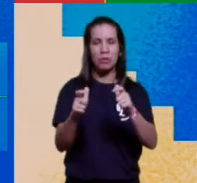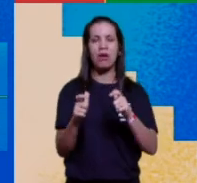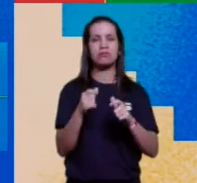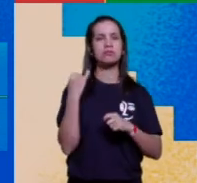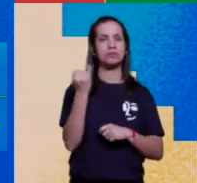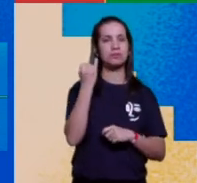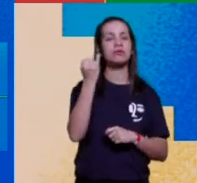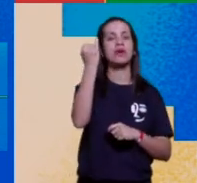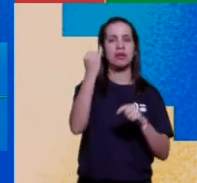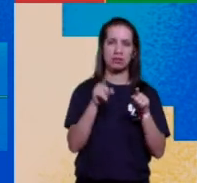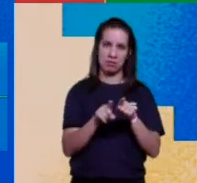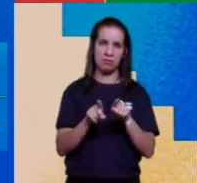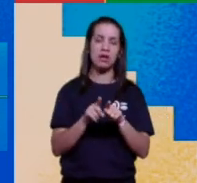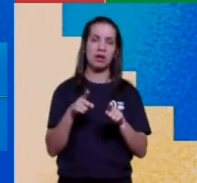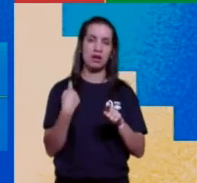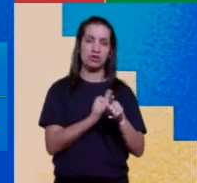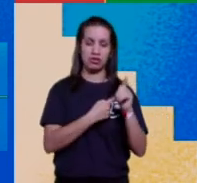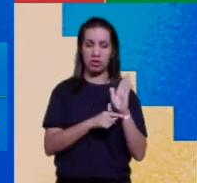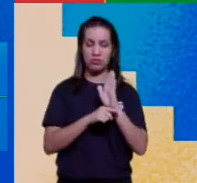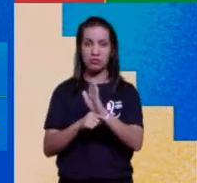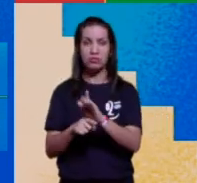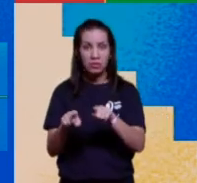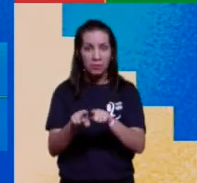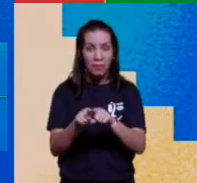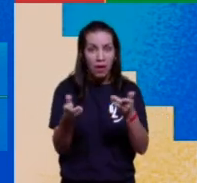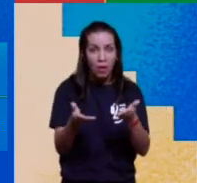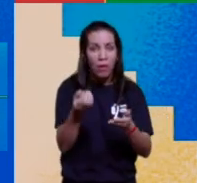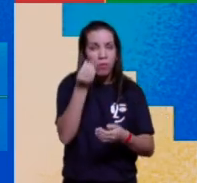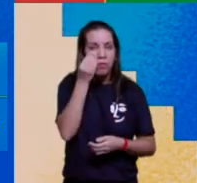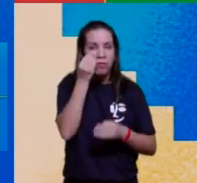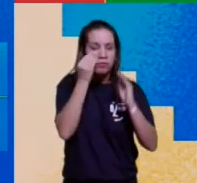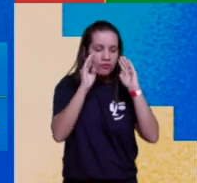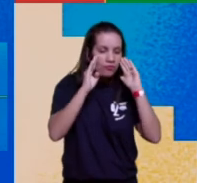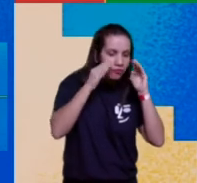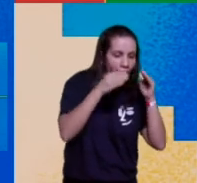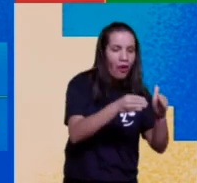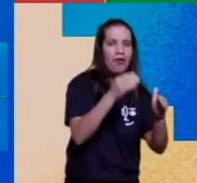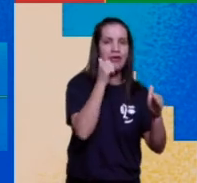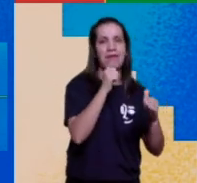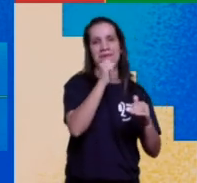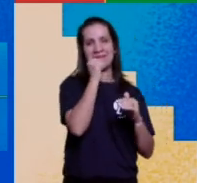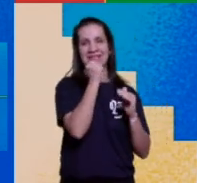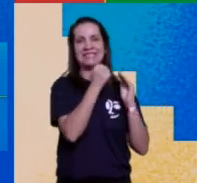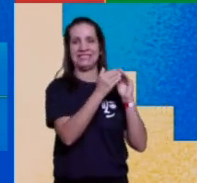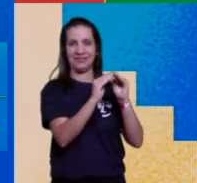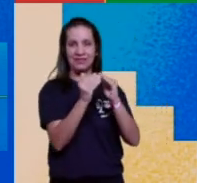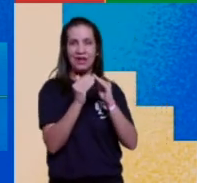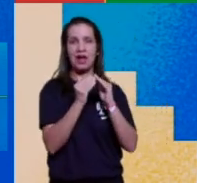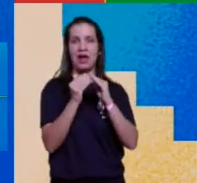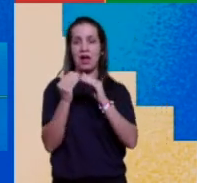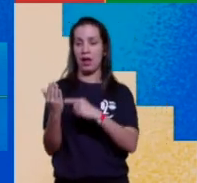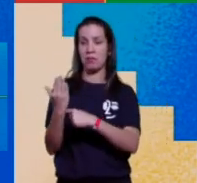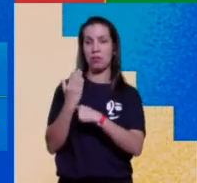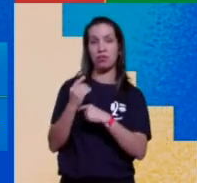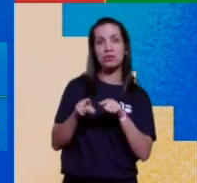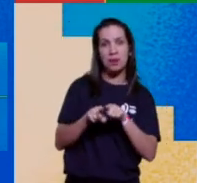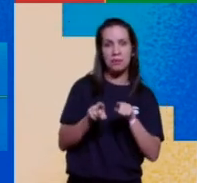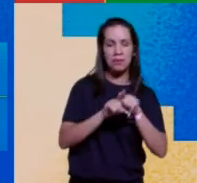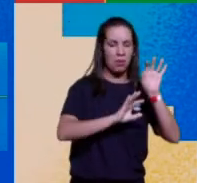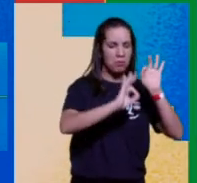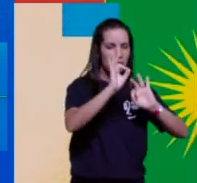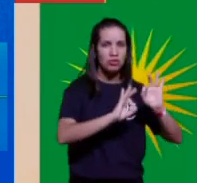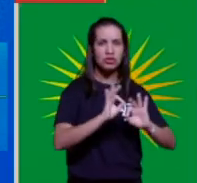que especialmente a gente atuava no dia a dia, agora tem a oportunidade de focar nessas mães em apoio ao projeto